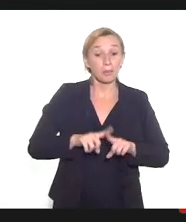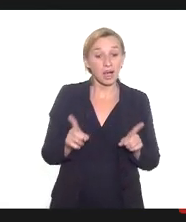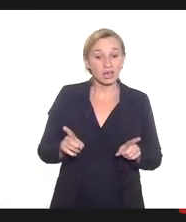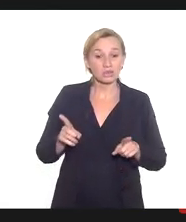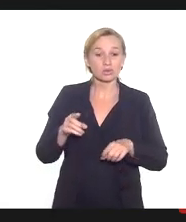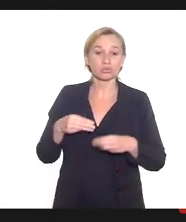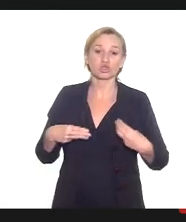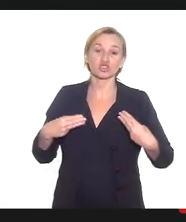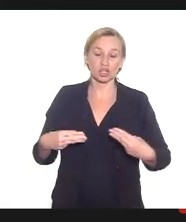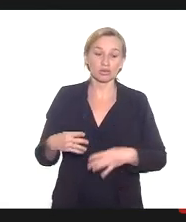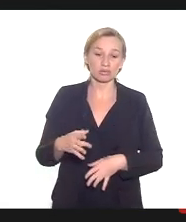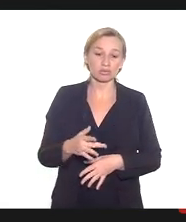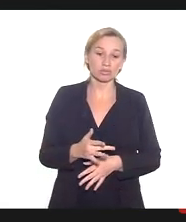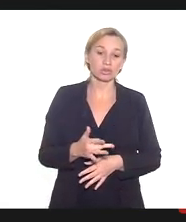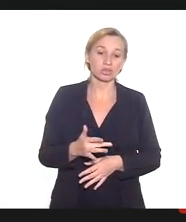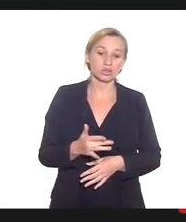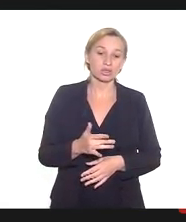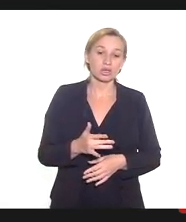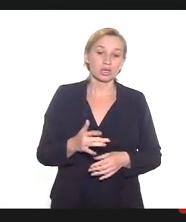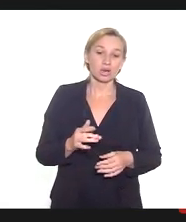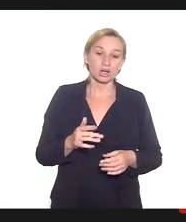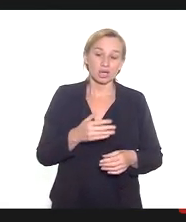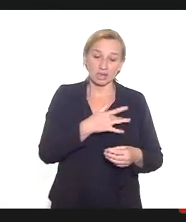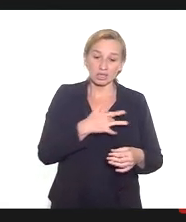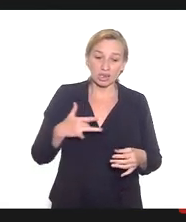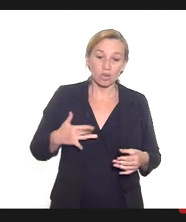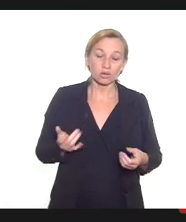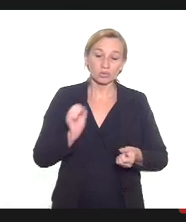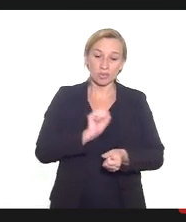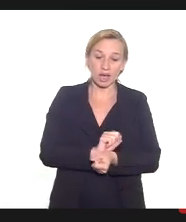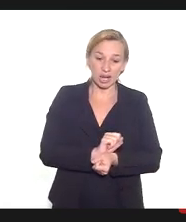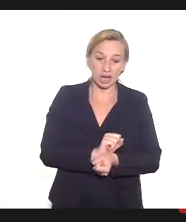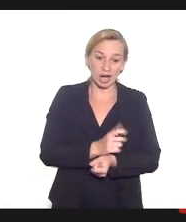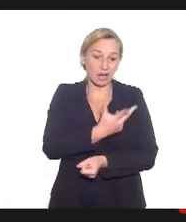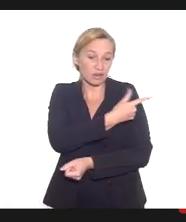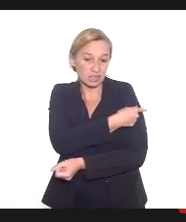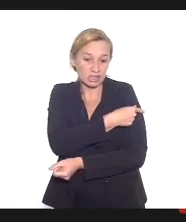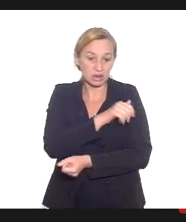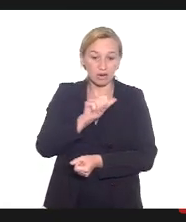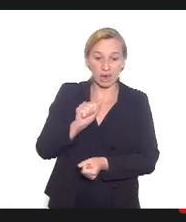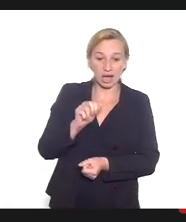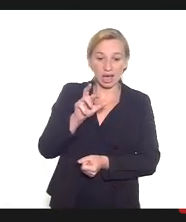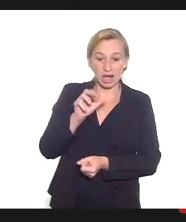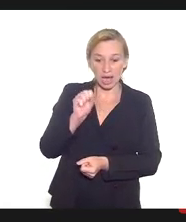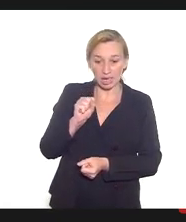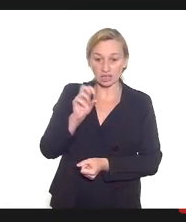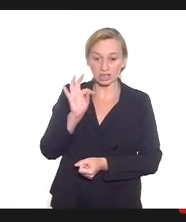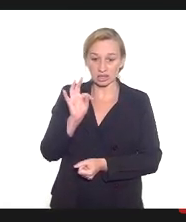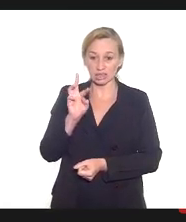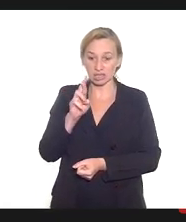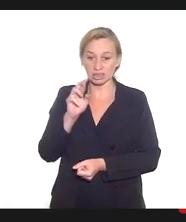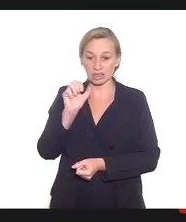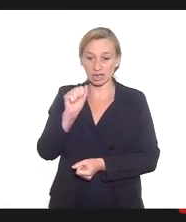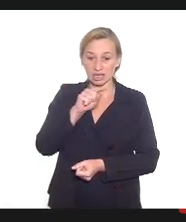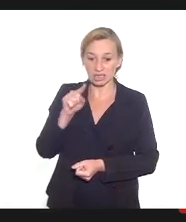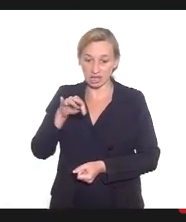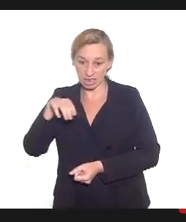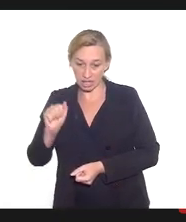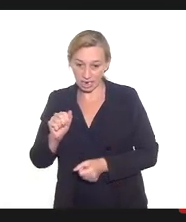menos estéreo além de suspender a vacina o Oxford as transgênico que a gente pode ser tá tudo